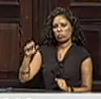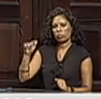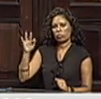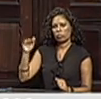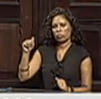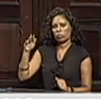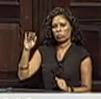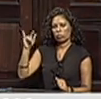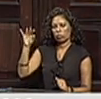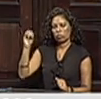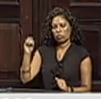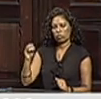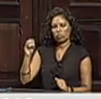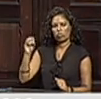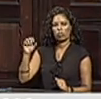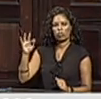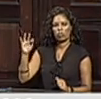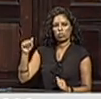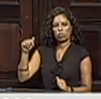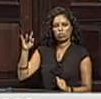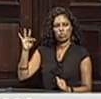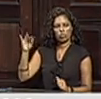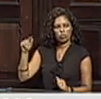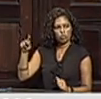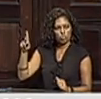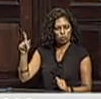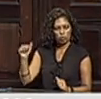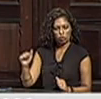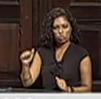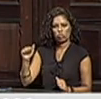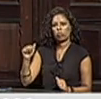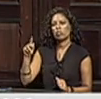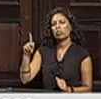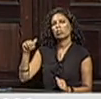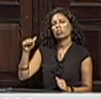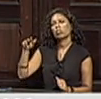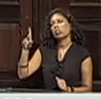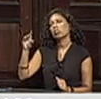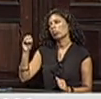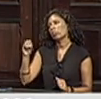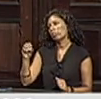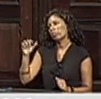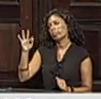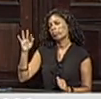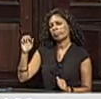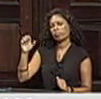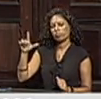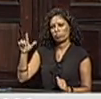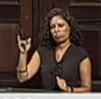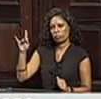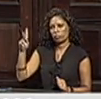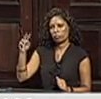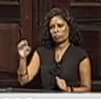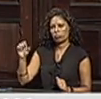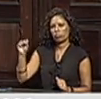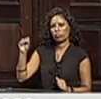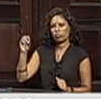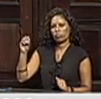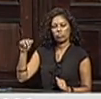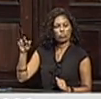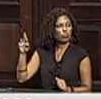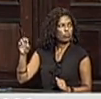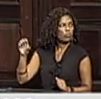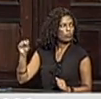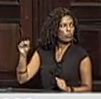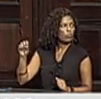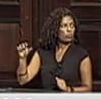Silva, deputada Fatinha, presente, vai votar. Deputado Felipe Soares, deputado Flávio Bolsonaro, deputado Geraldo